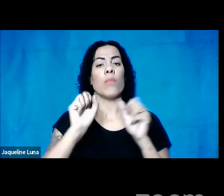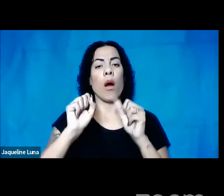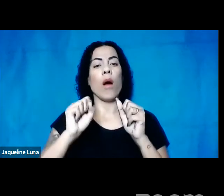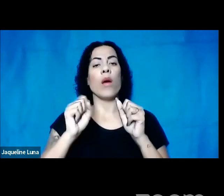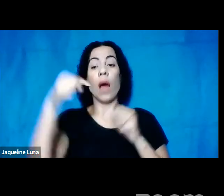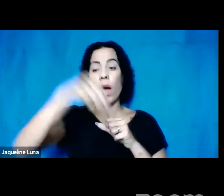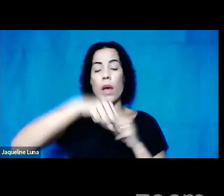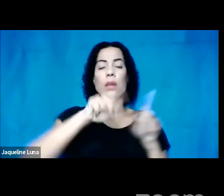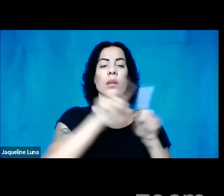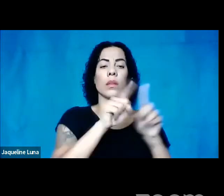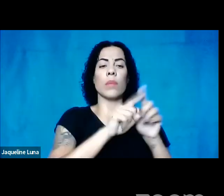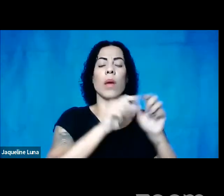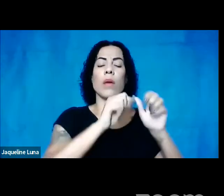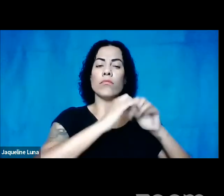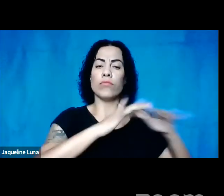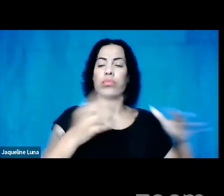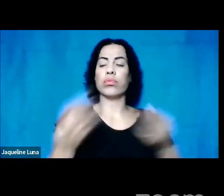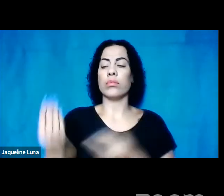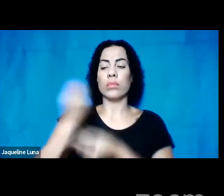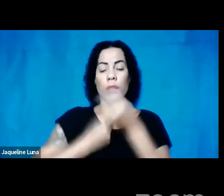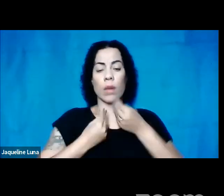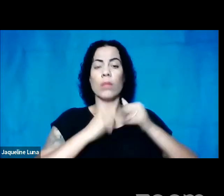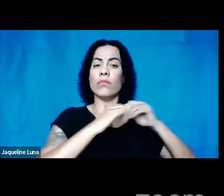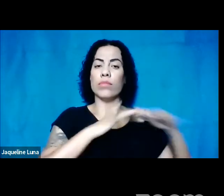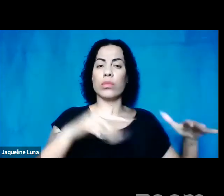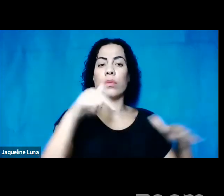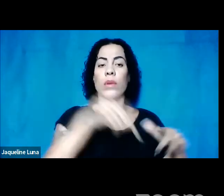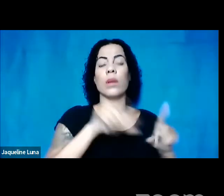e também nessa rede que a gente